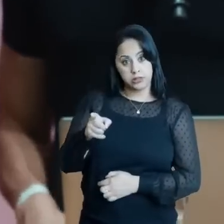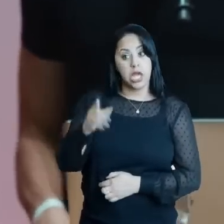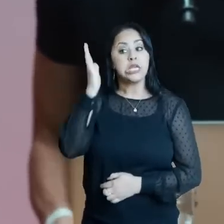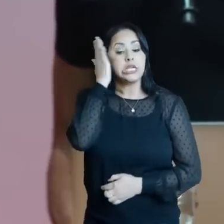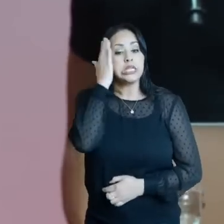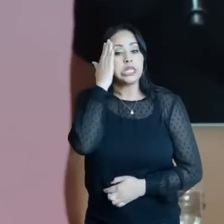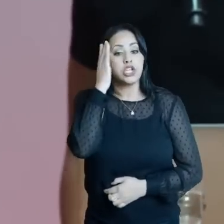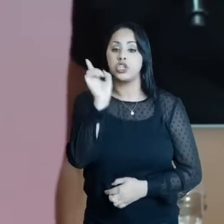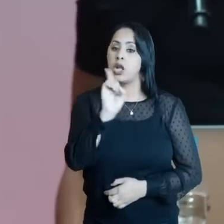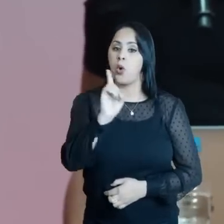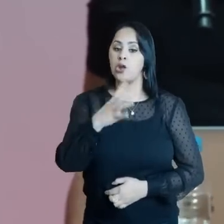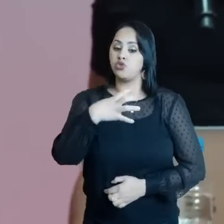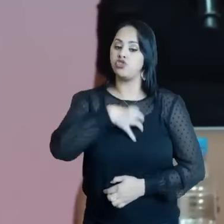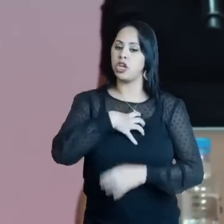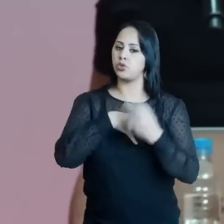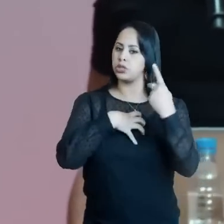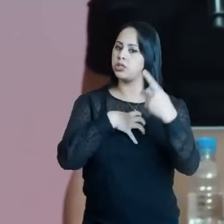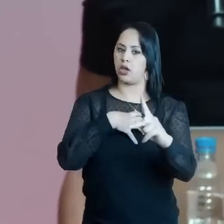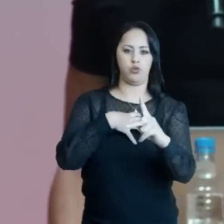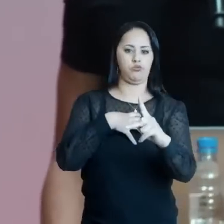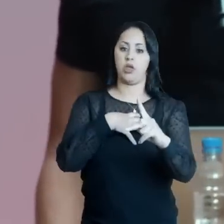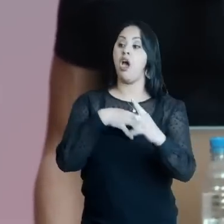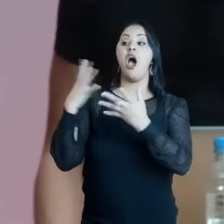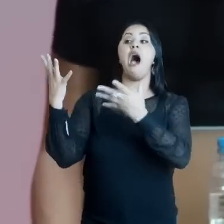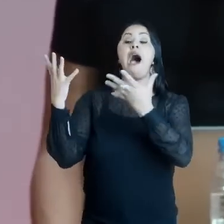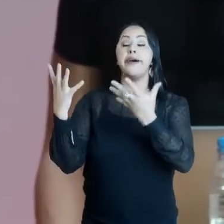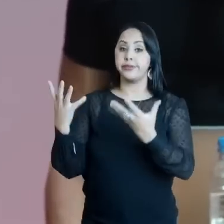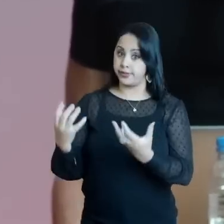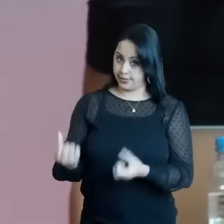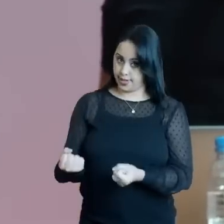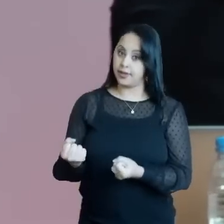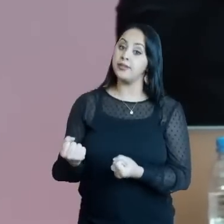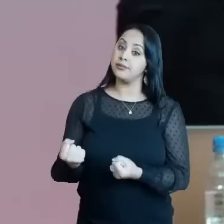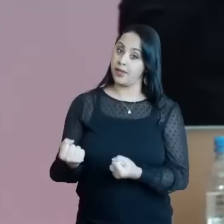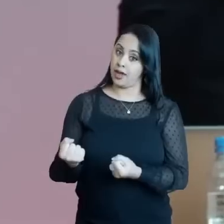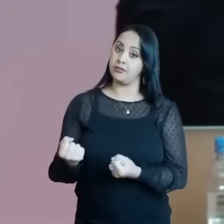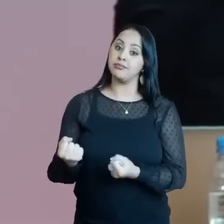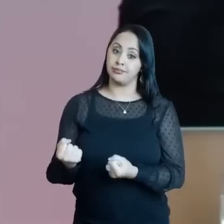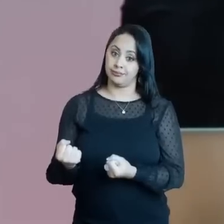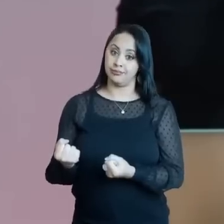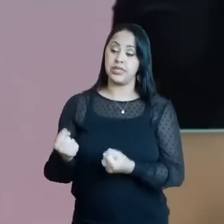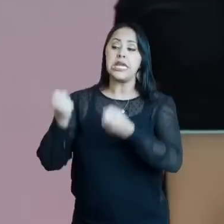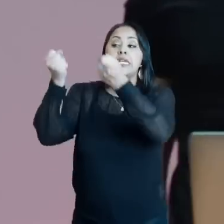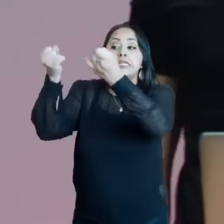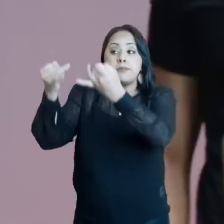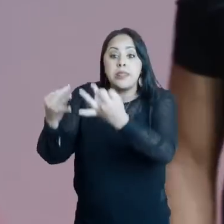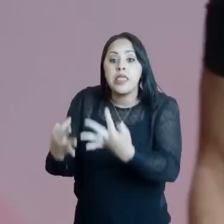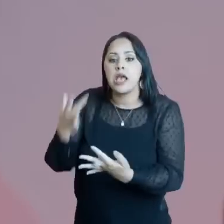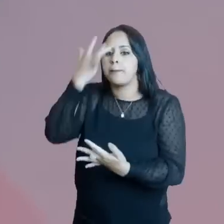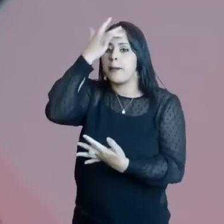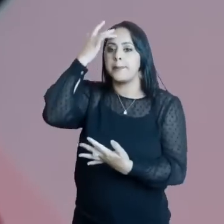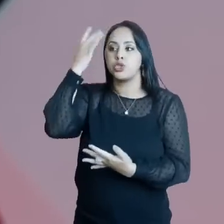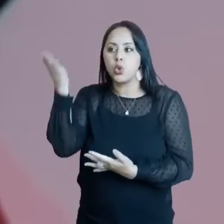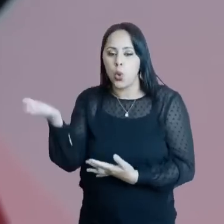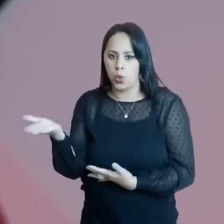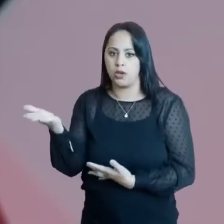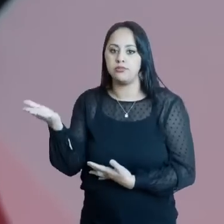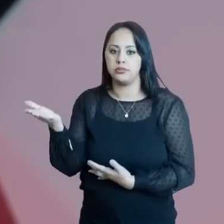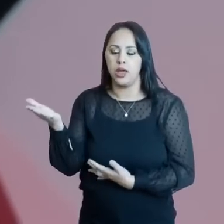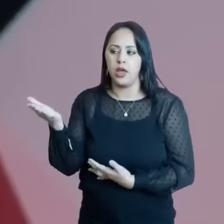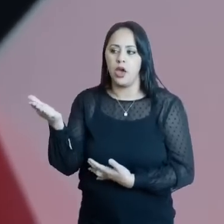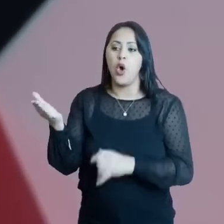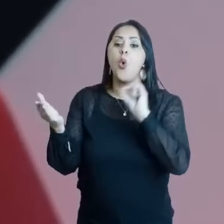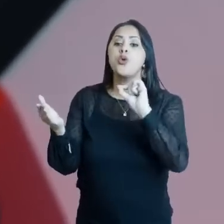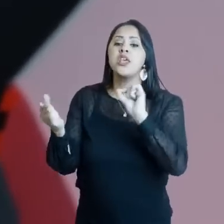entende que não vai ser do jeito que você quer, aceita que não foi do jeito que você quer e explica para a pessoa o que foi